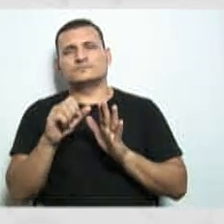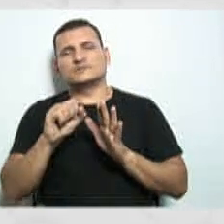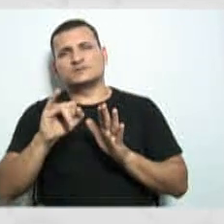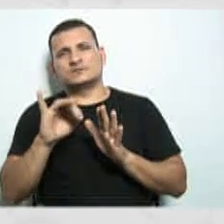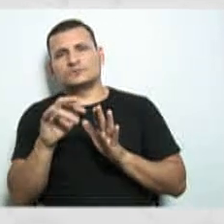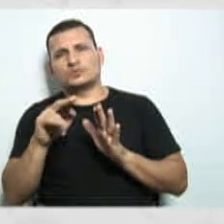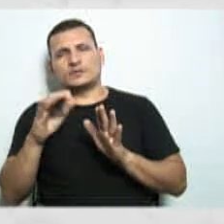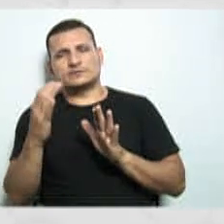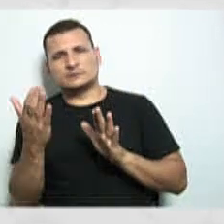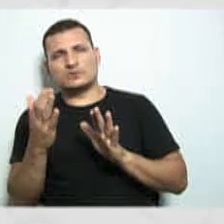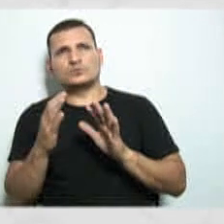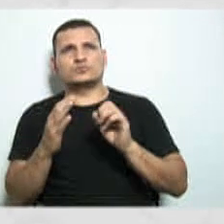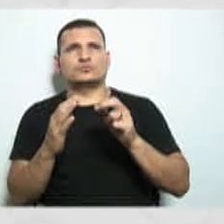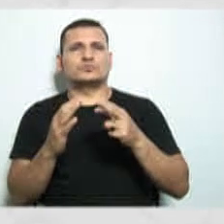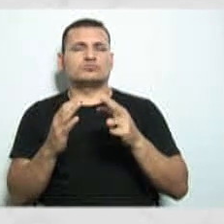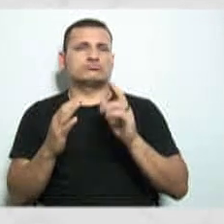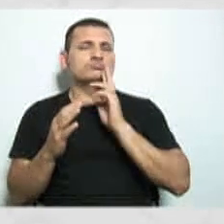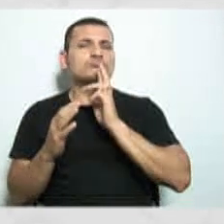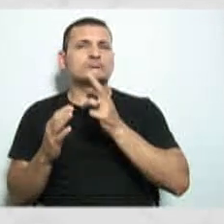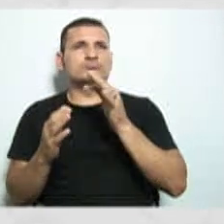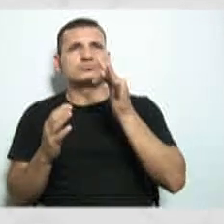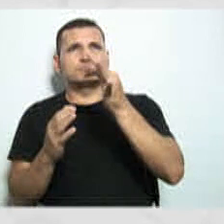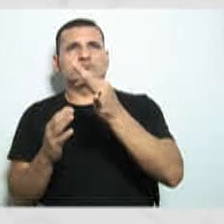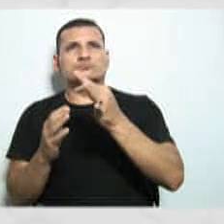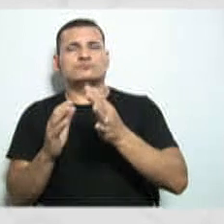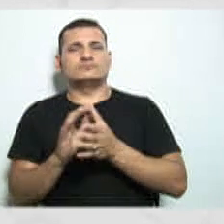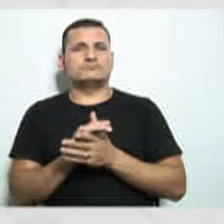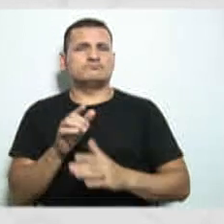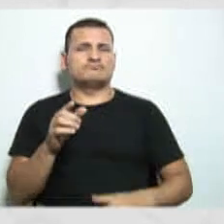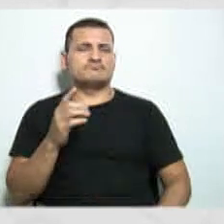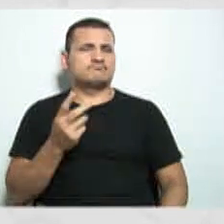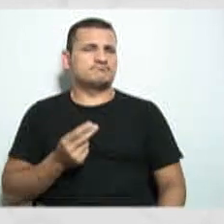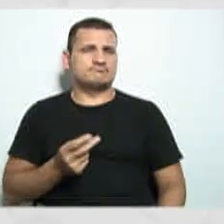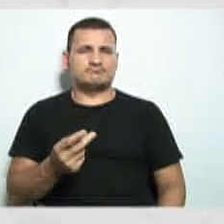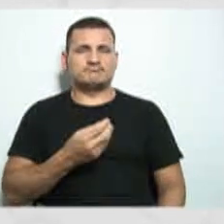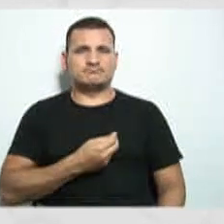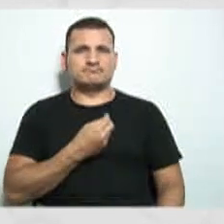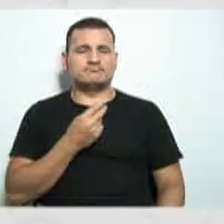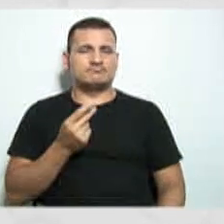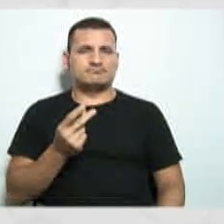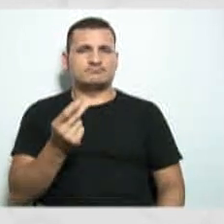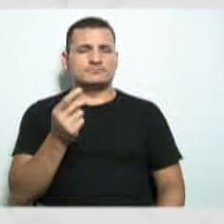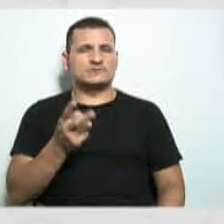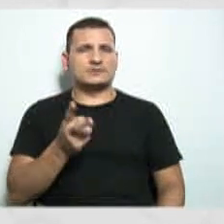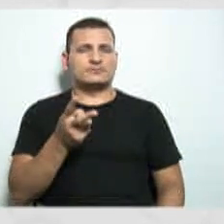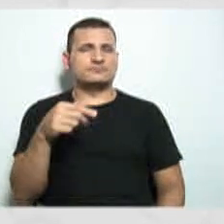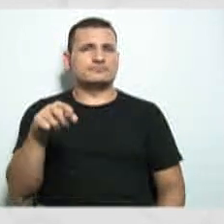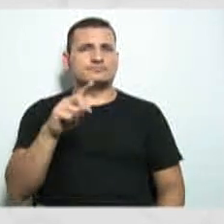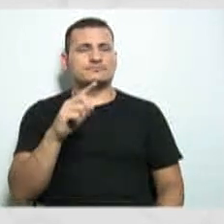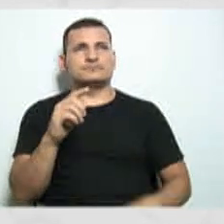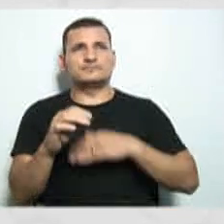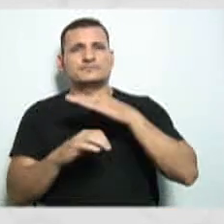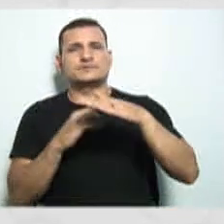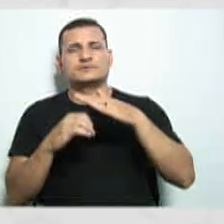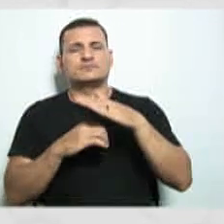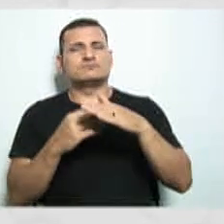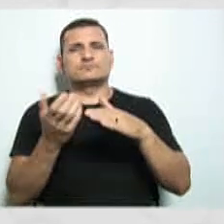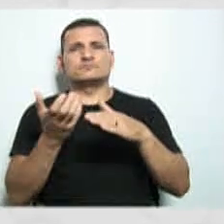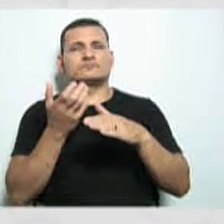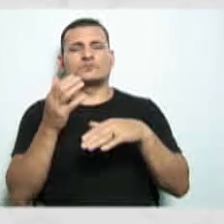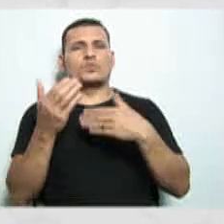ou resultado futuro. Tá lá, gente. Isso aqui vai estar a vida inteira na vida de vocês, tá? Que a organização pretende atingir,